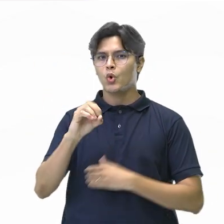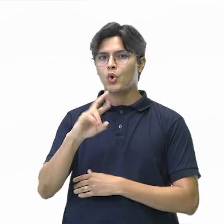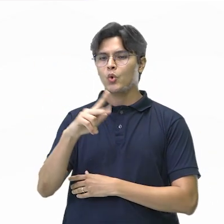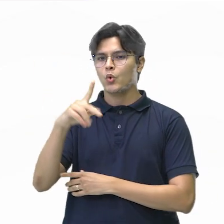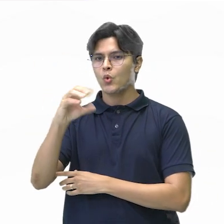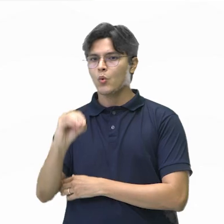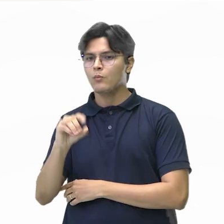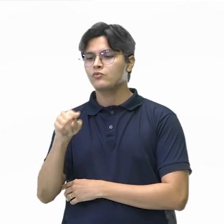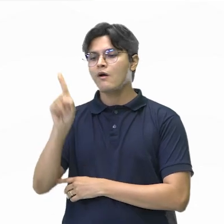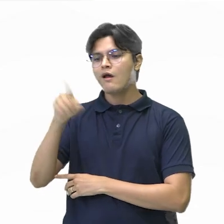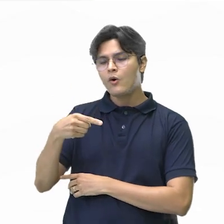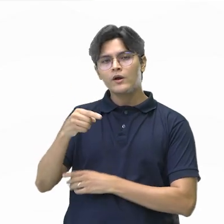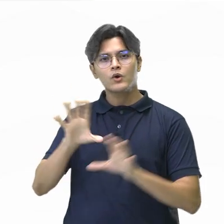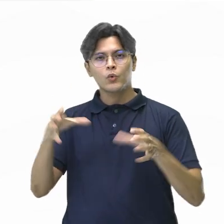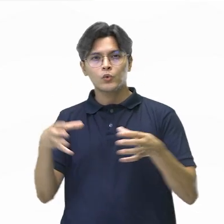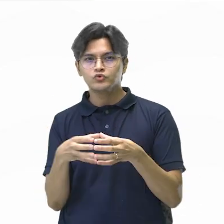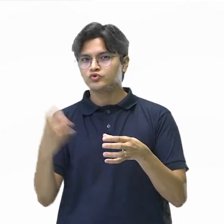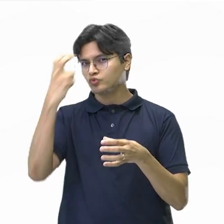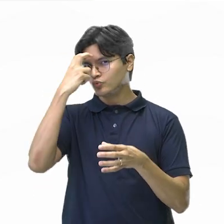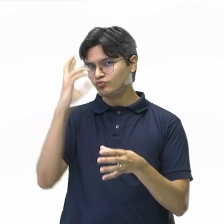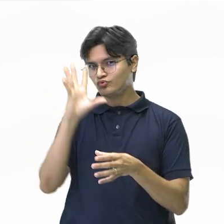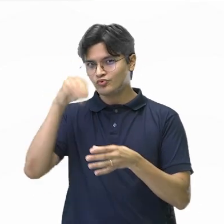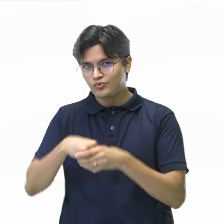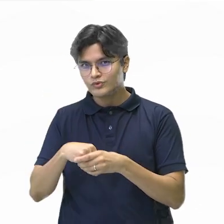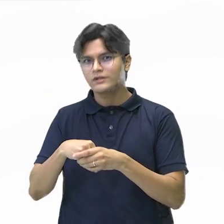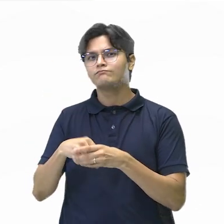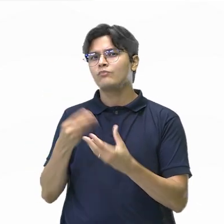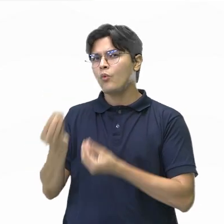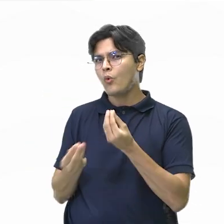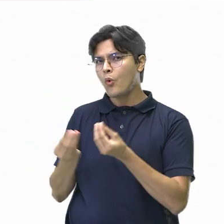arquivo cultural que vai sendo passado de geração em